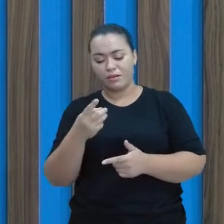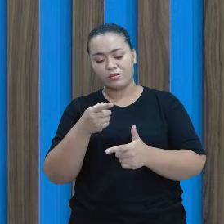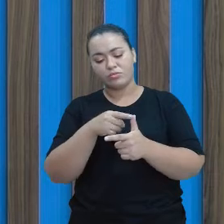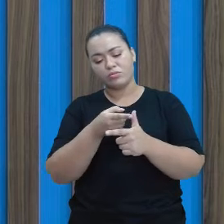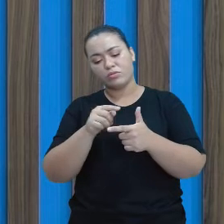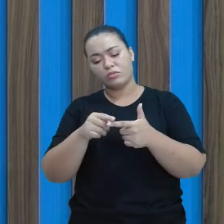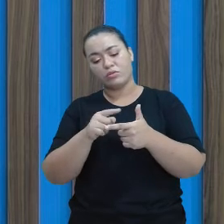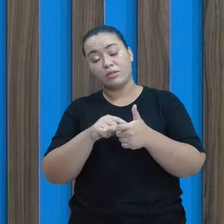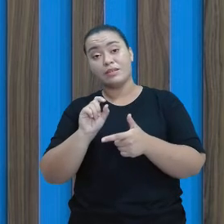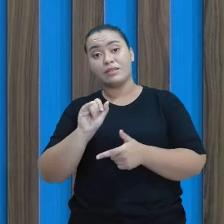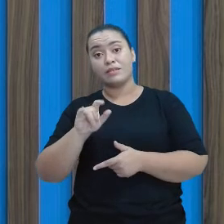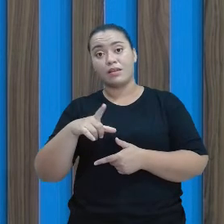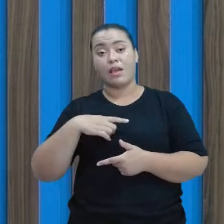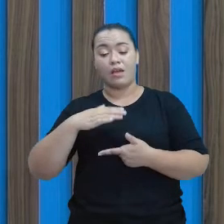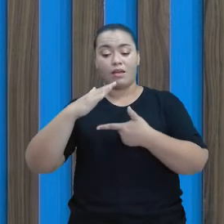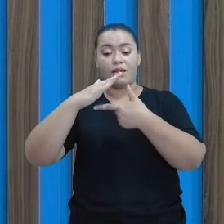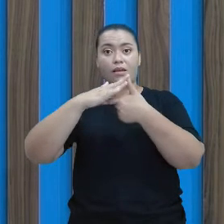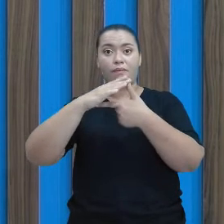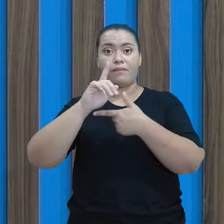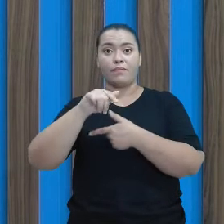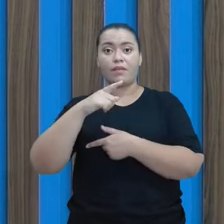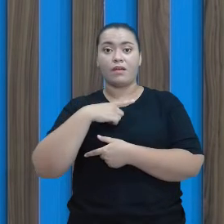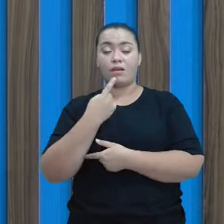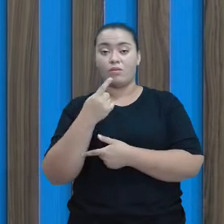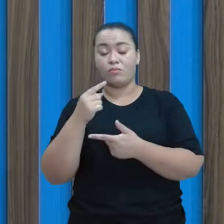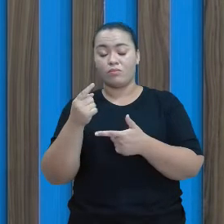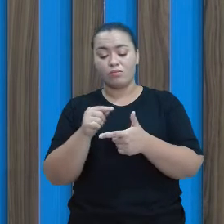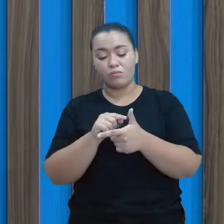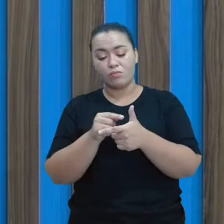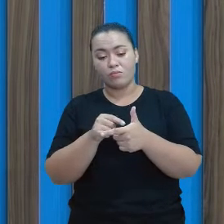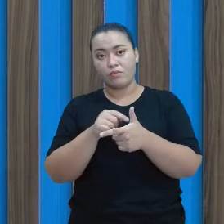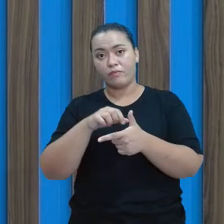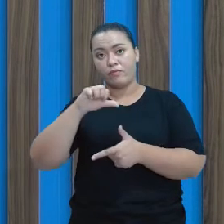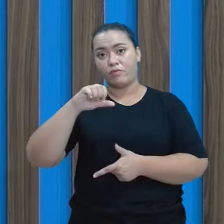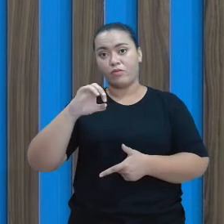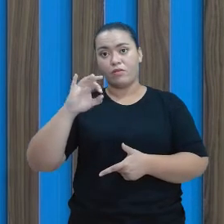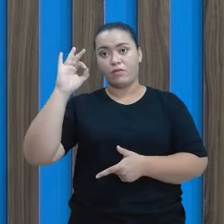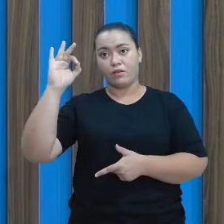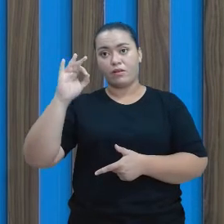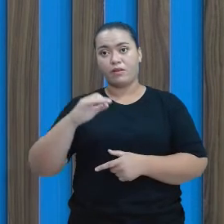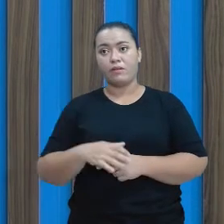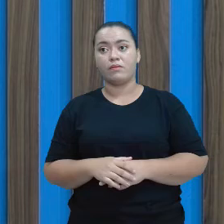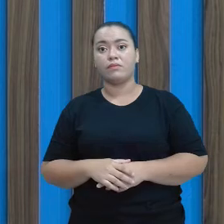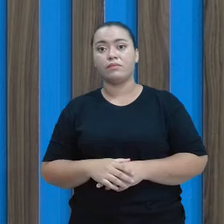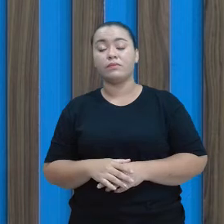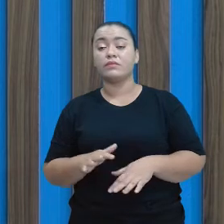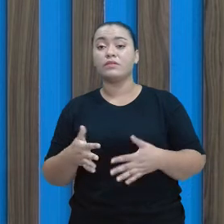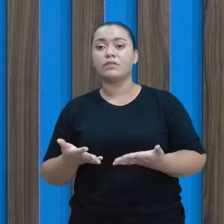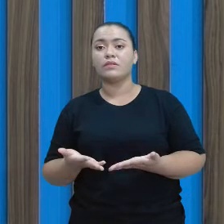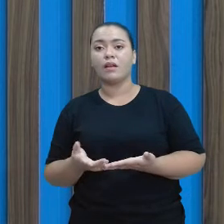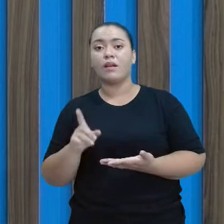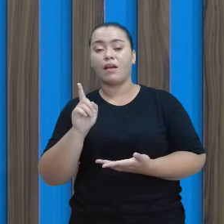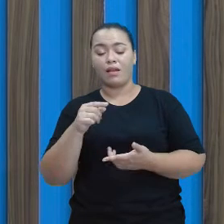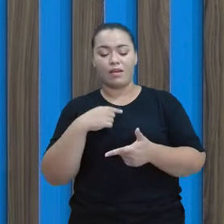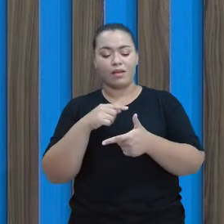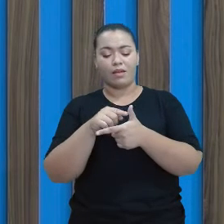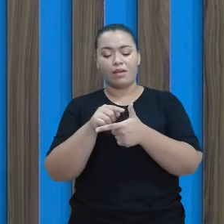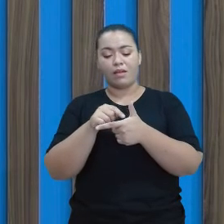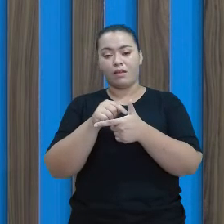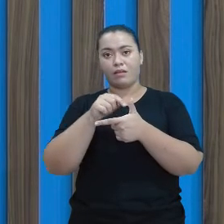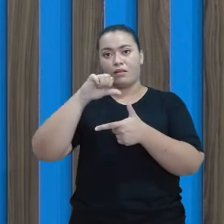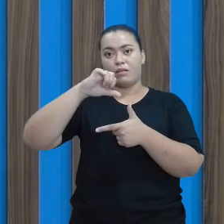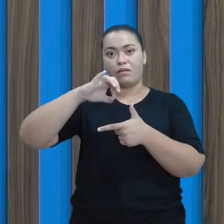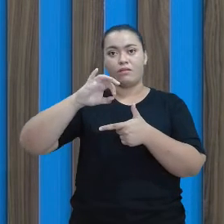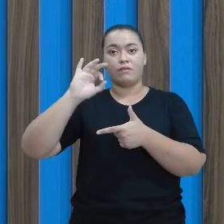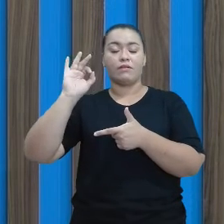triângulo ele é retângulo, temos aí um ângulo de 90 graus, certo? Então, esse ângulo de 90